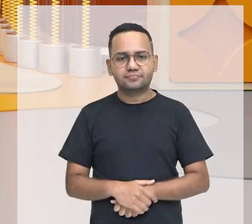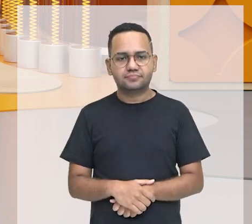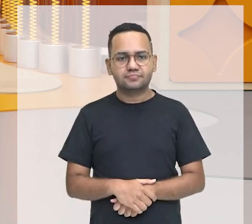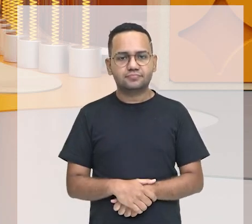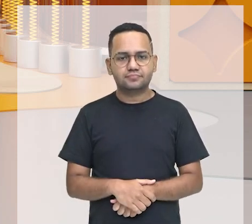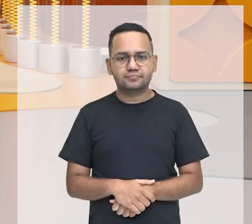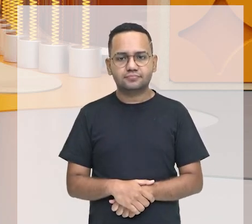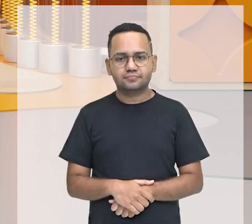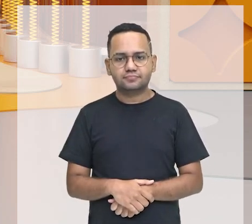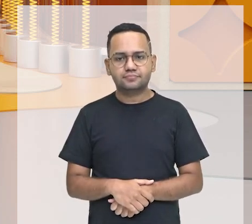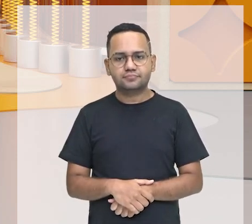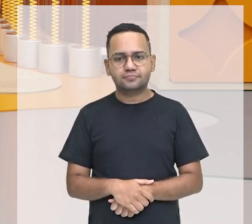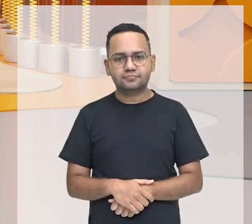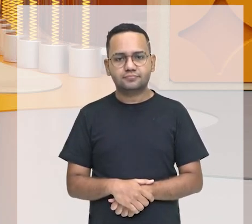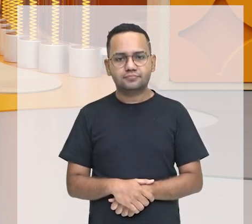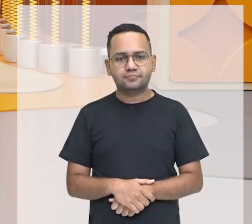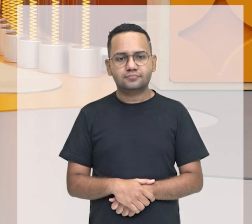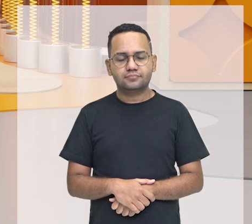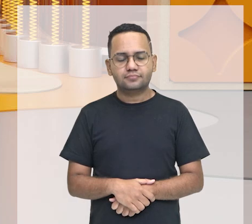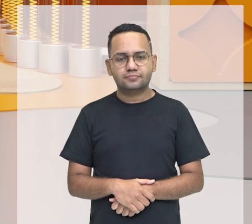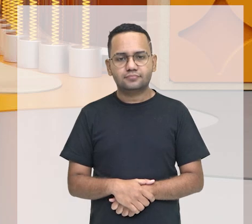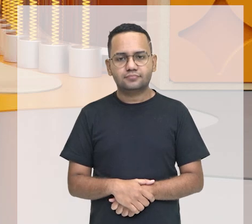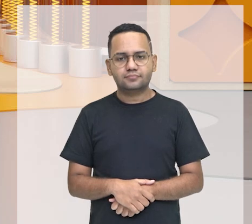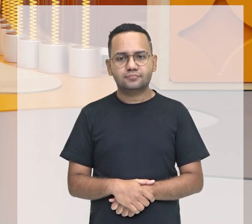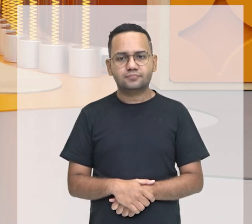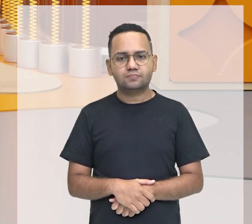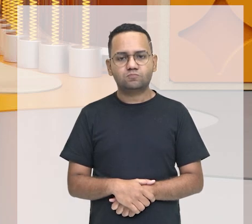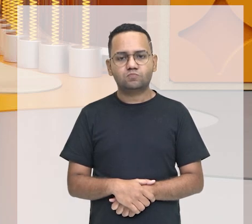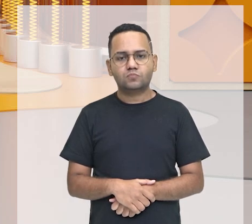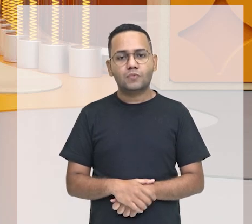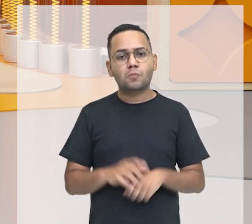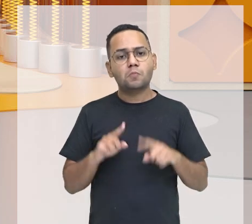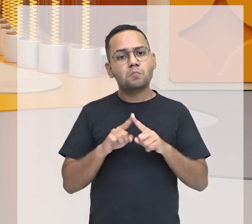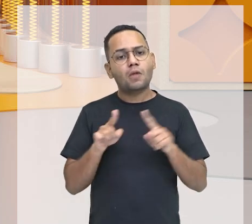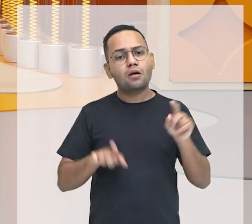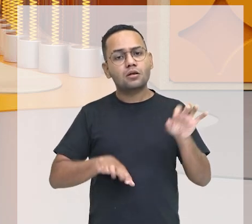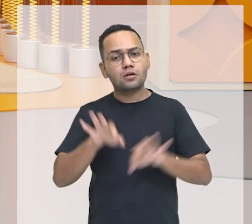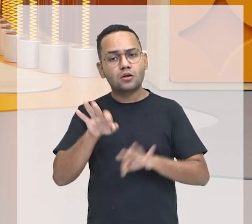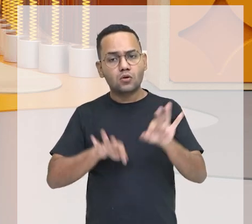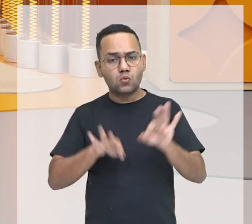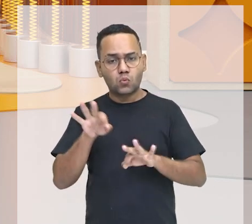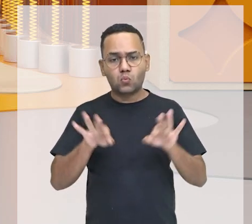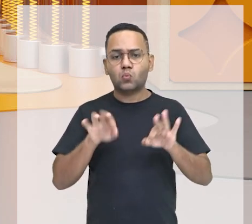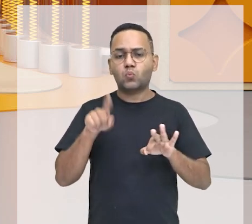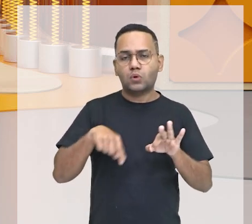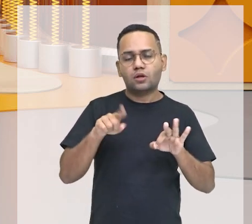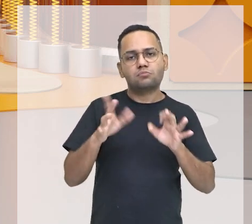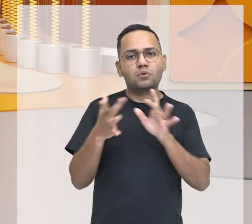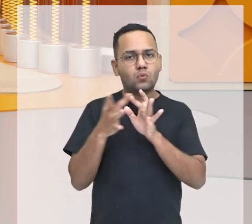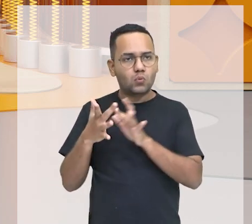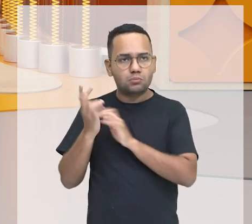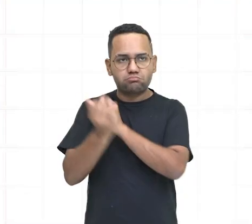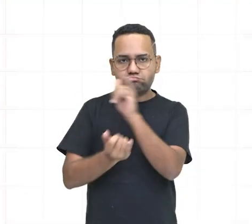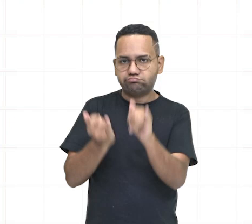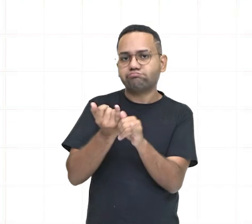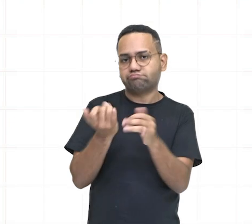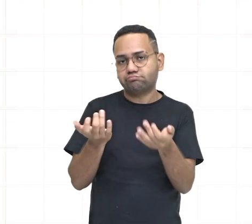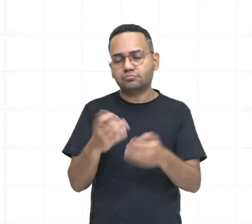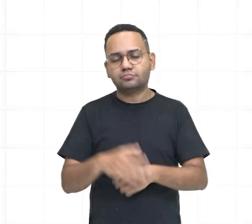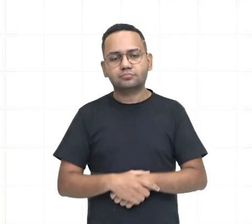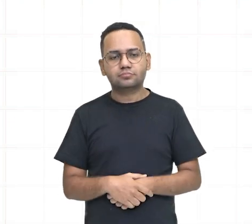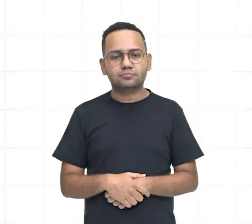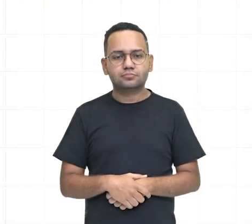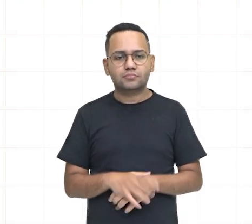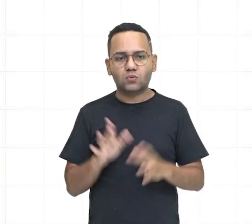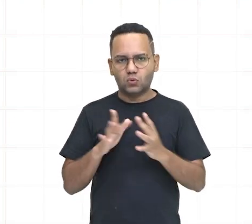redes geográficas, o que a gente vai falar agora, e esses sistemas estruturados em rede, tá bom? Vamos começar aqui